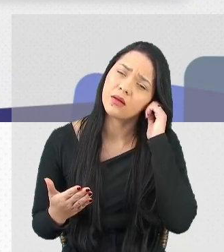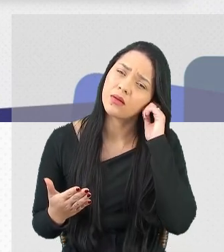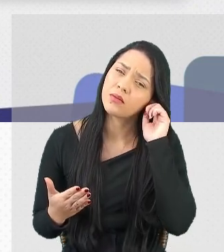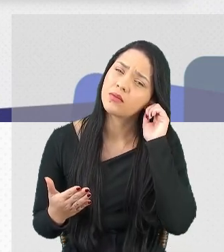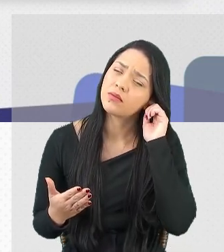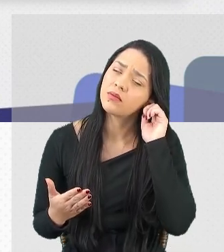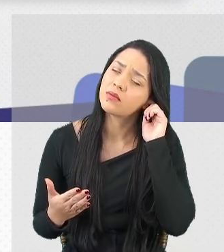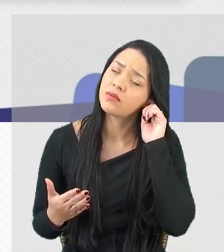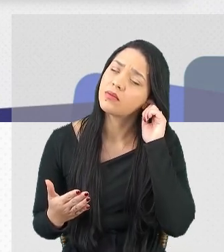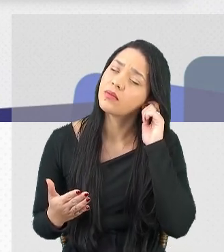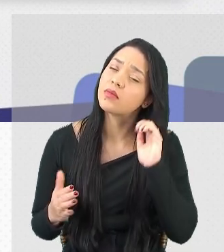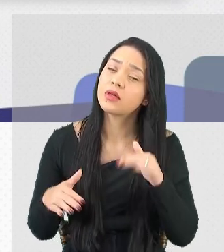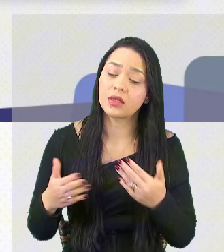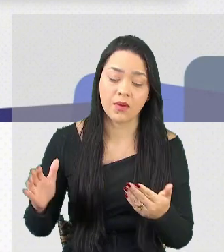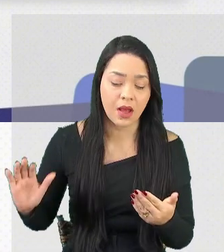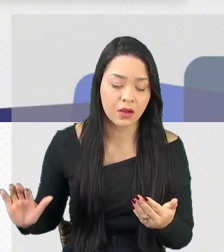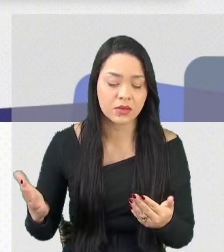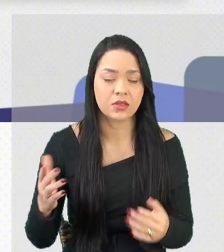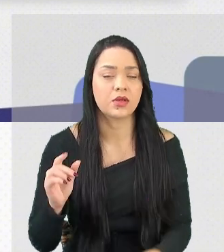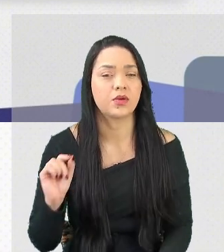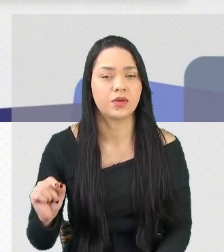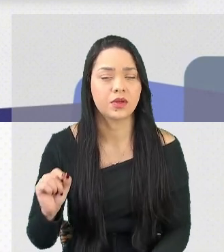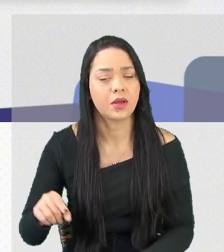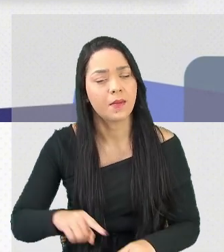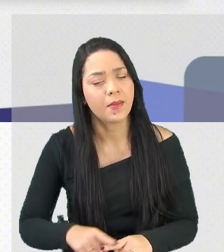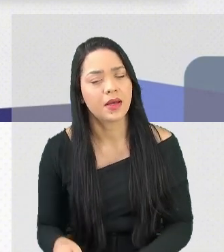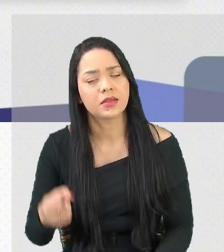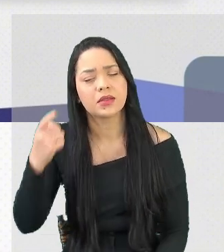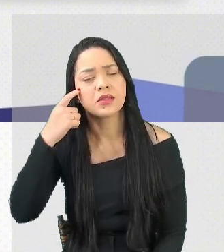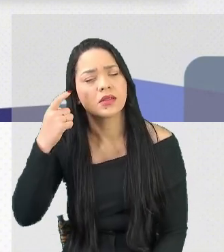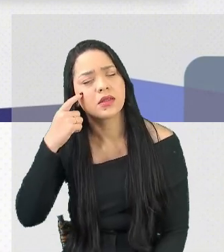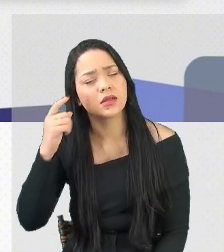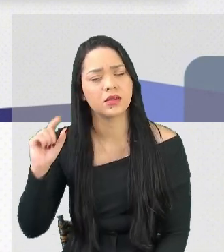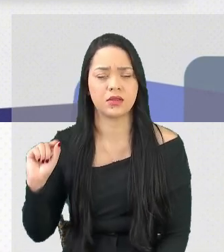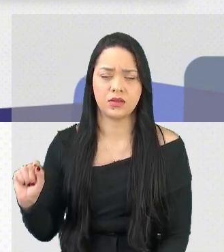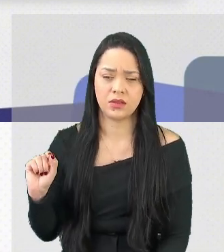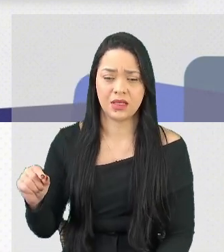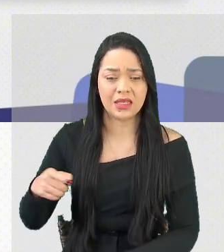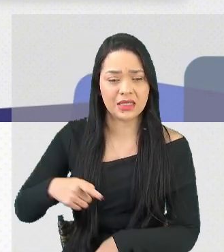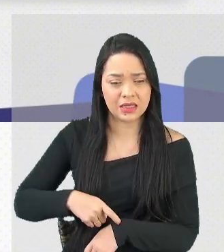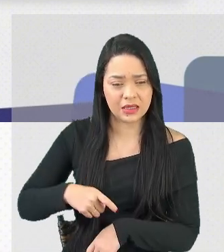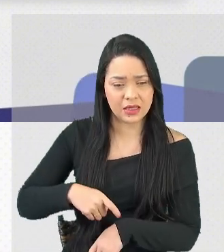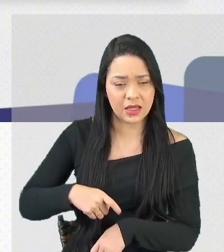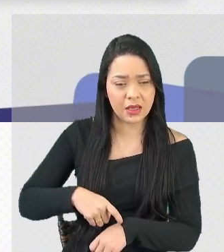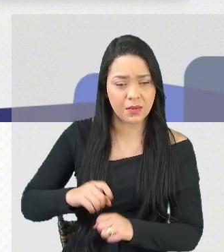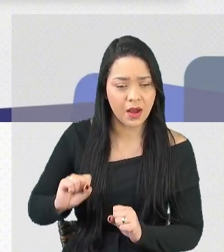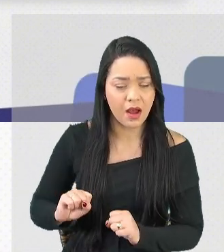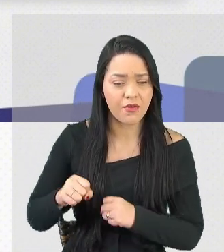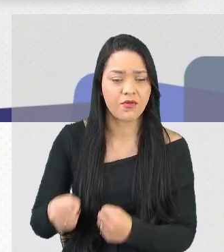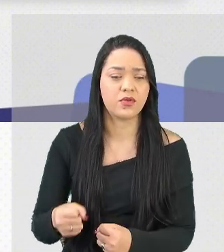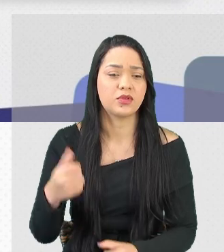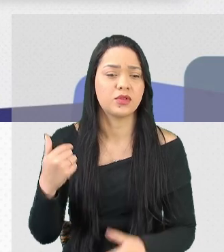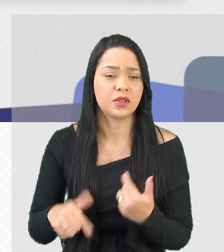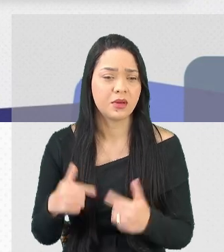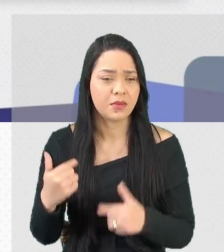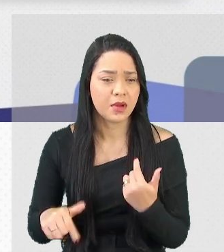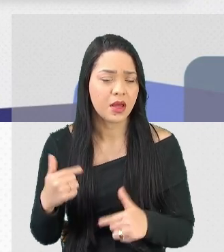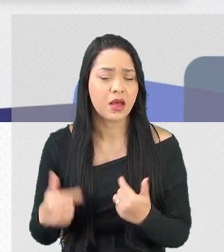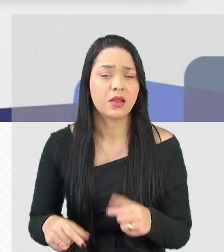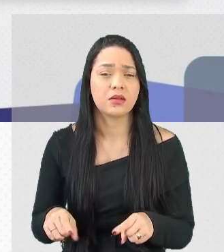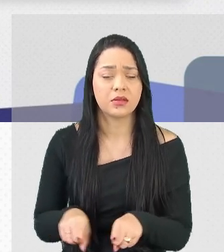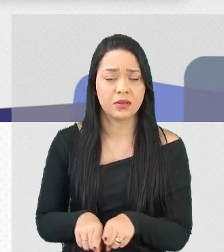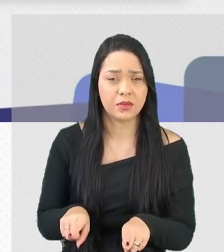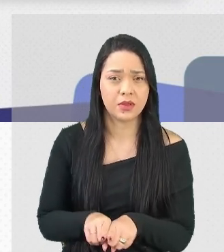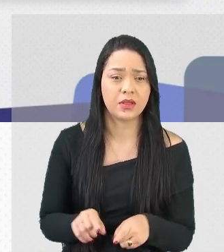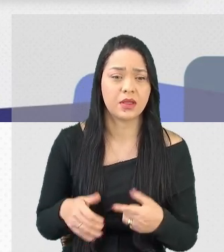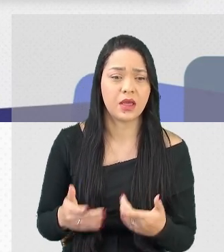que tempo, né, a força de trabalho, né, e a possibilidade da venda desse produto, né,